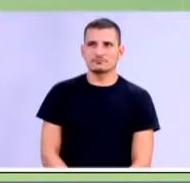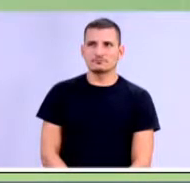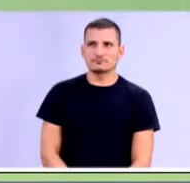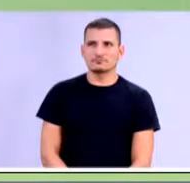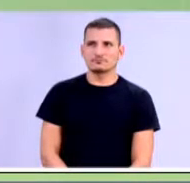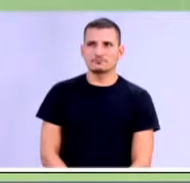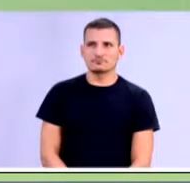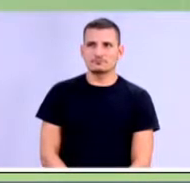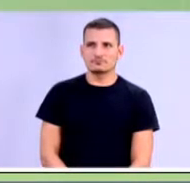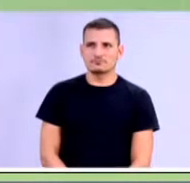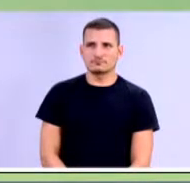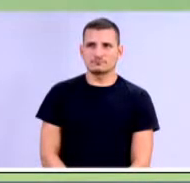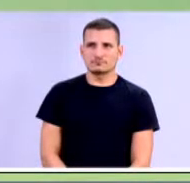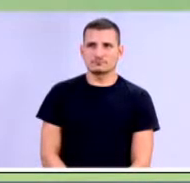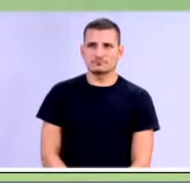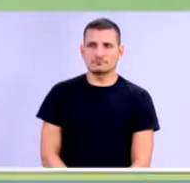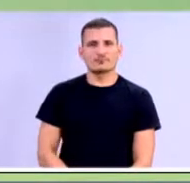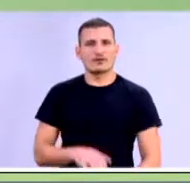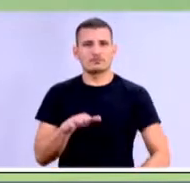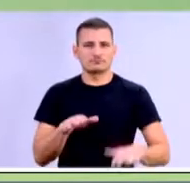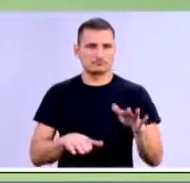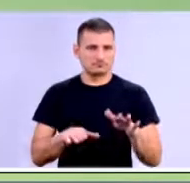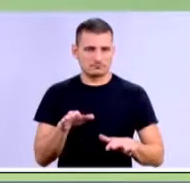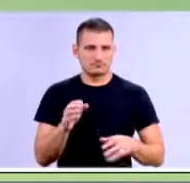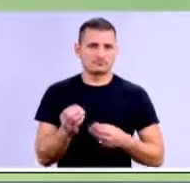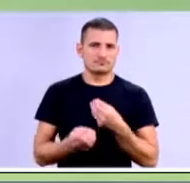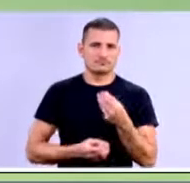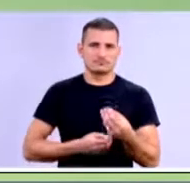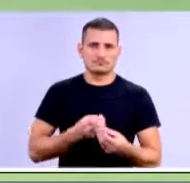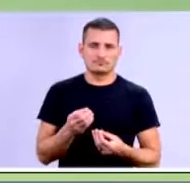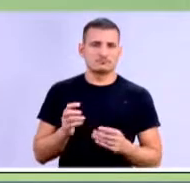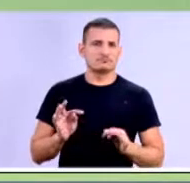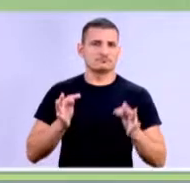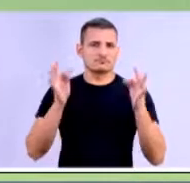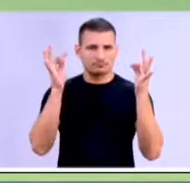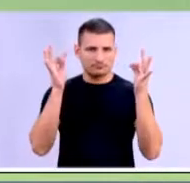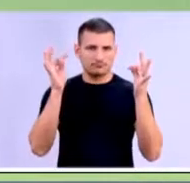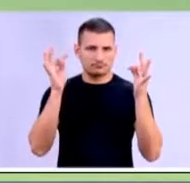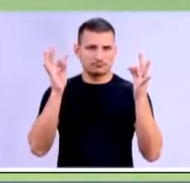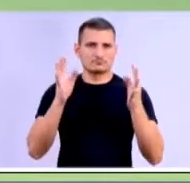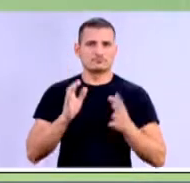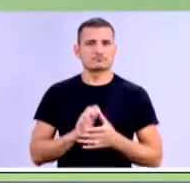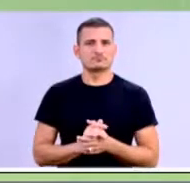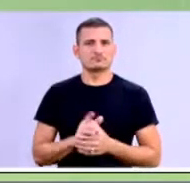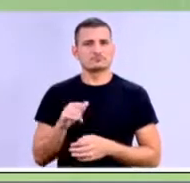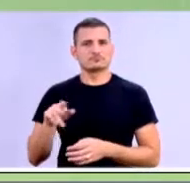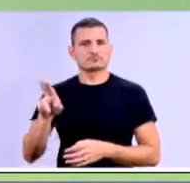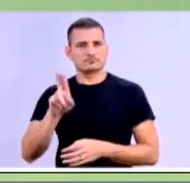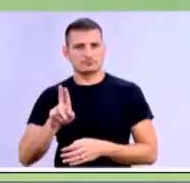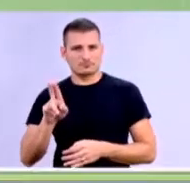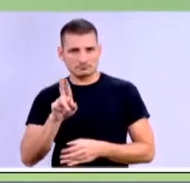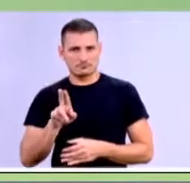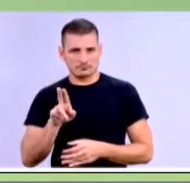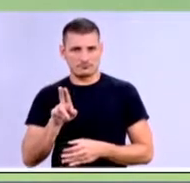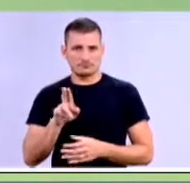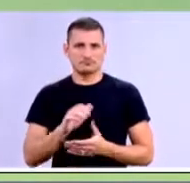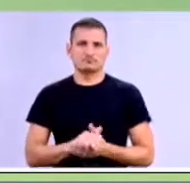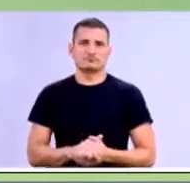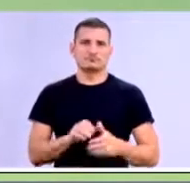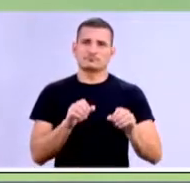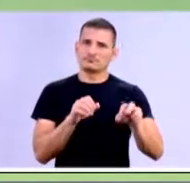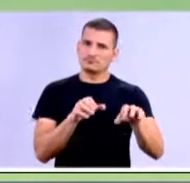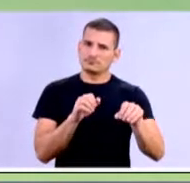Dependendo da forma de como as tecnologias de informação e comunicação são utilizadas para ensinar